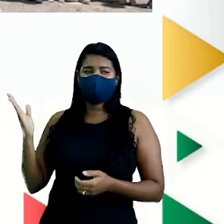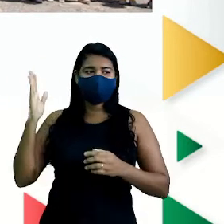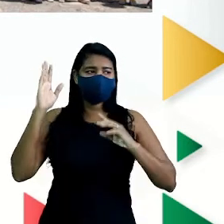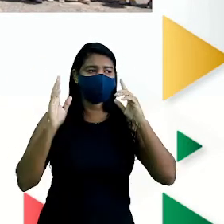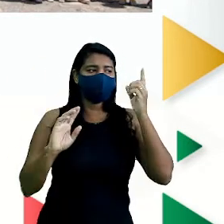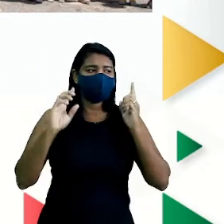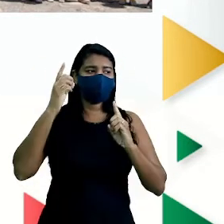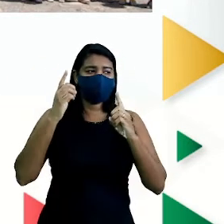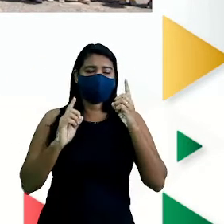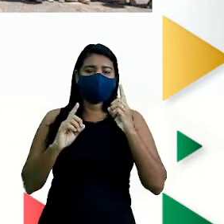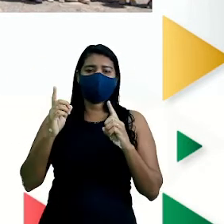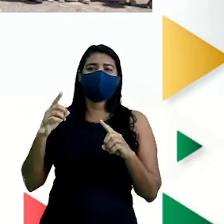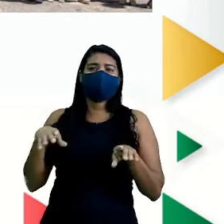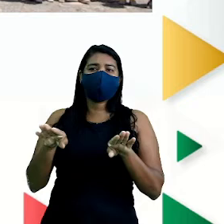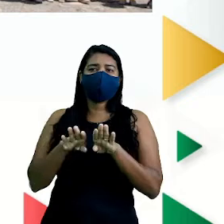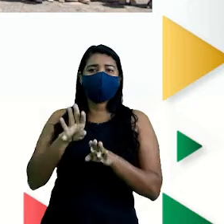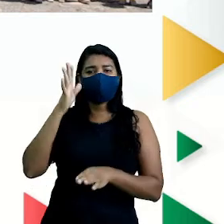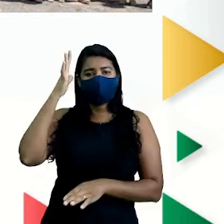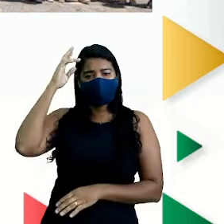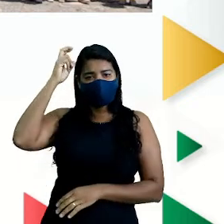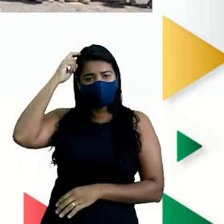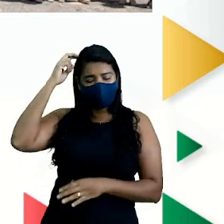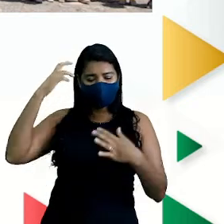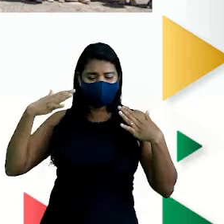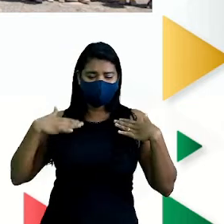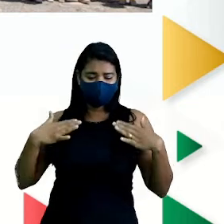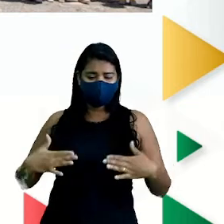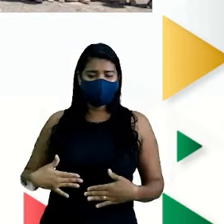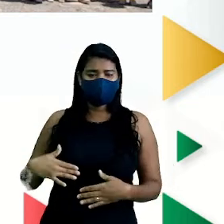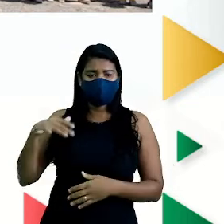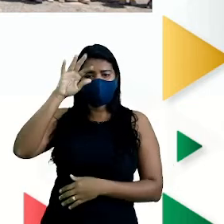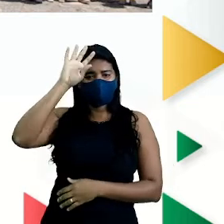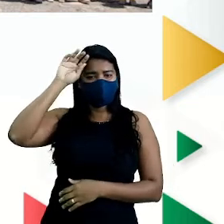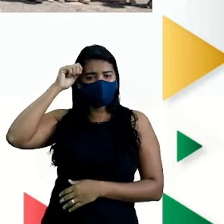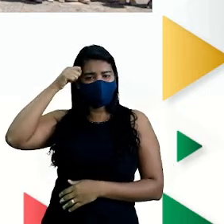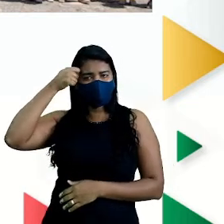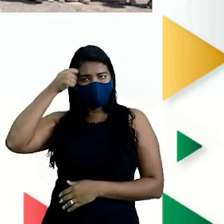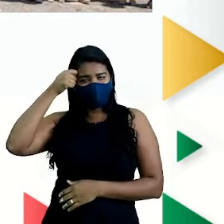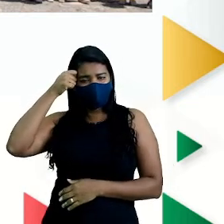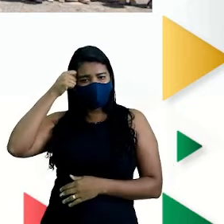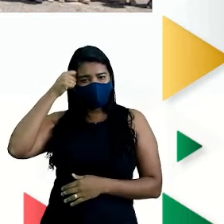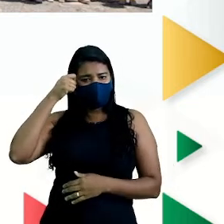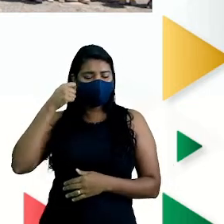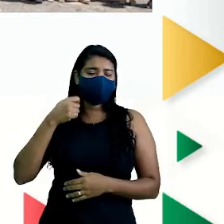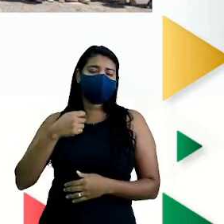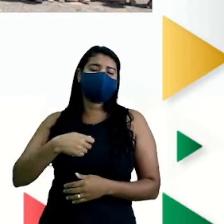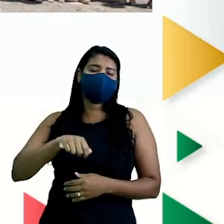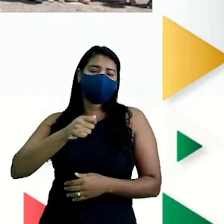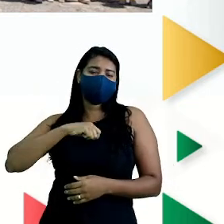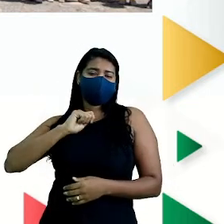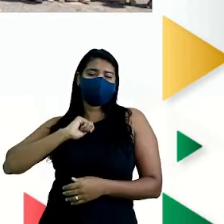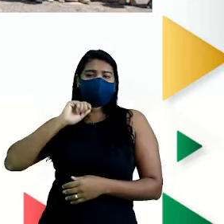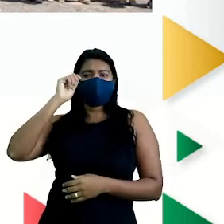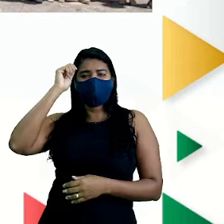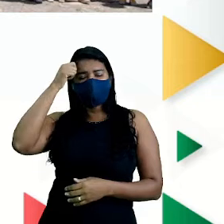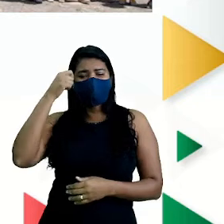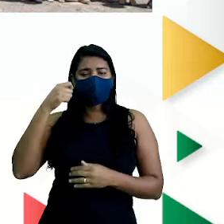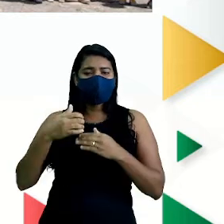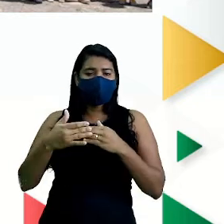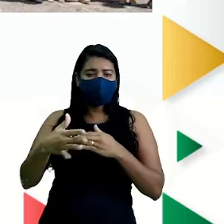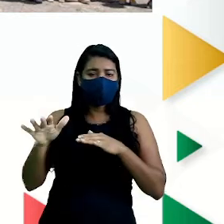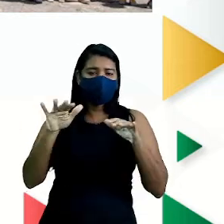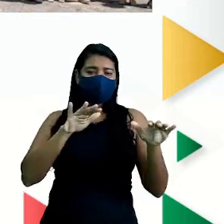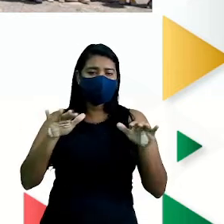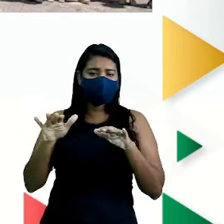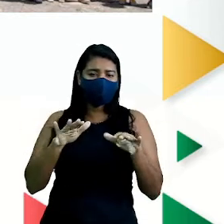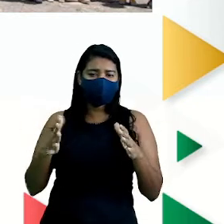a partir de suas relações com a cultura corporal afrodescendente, né? Também tem influência afro, né, no frevo. Com os